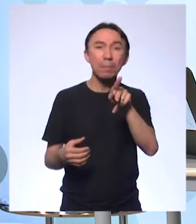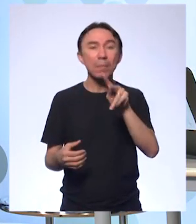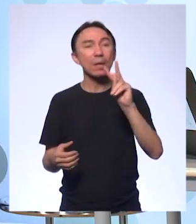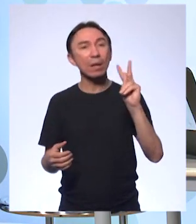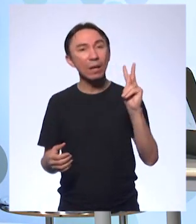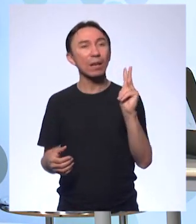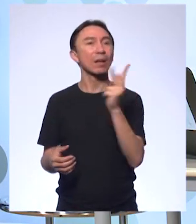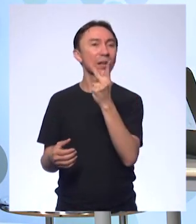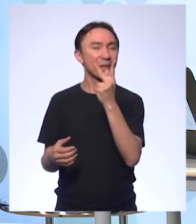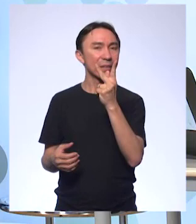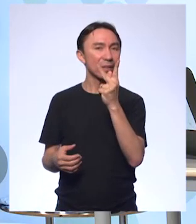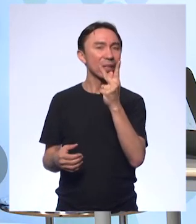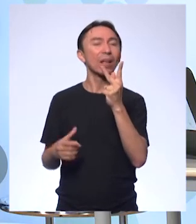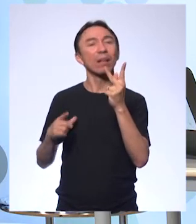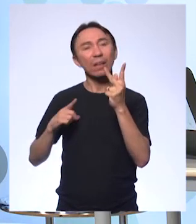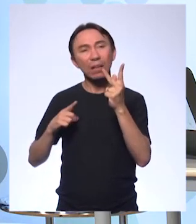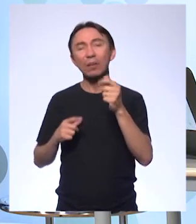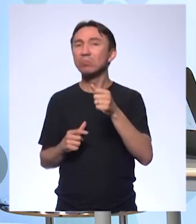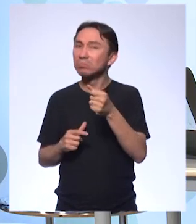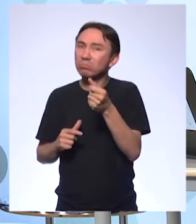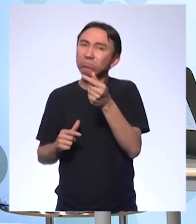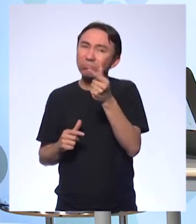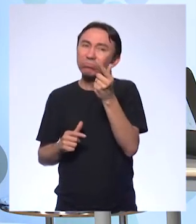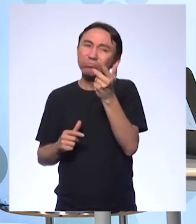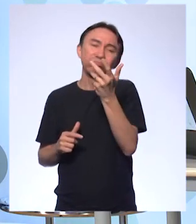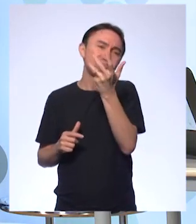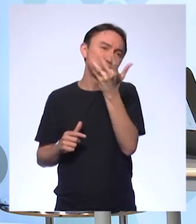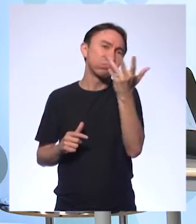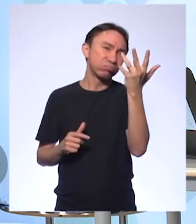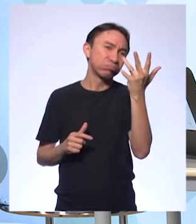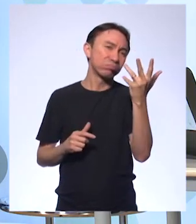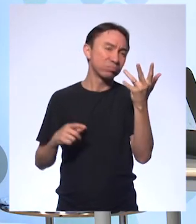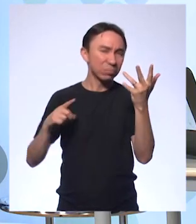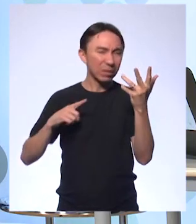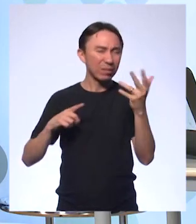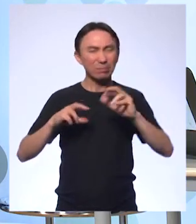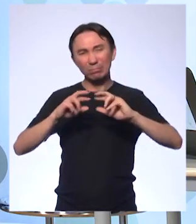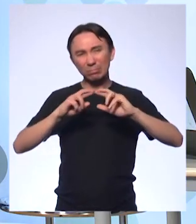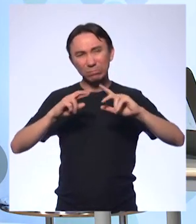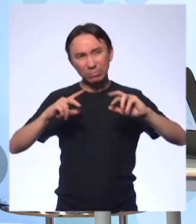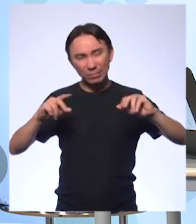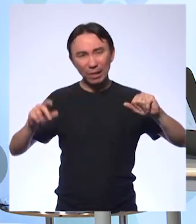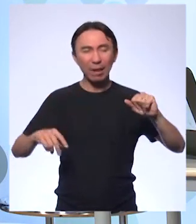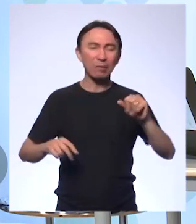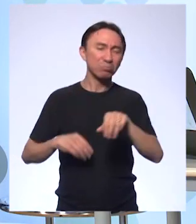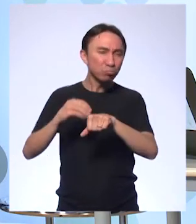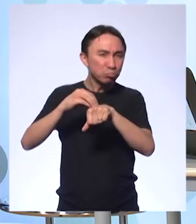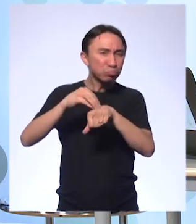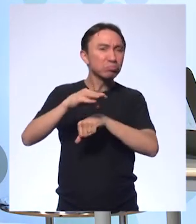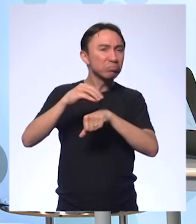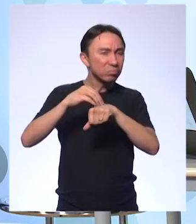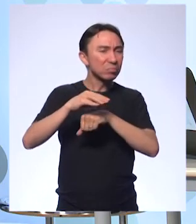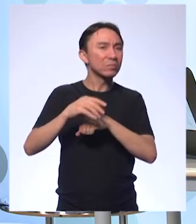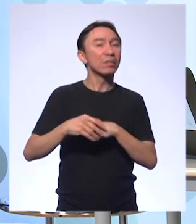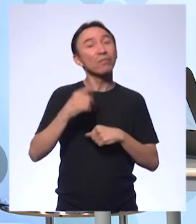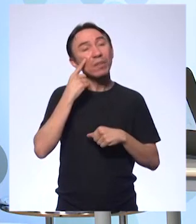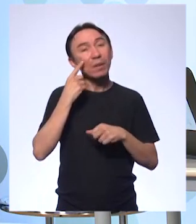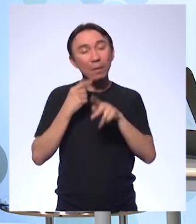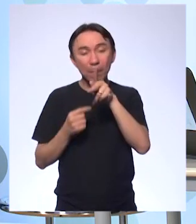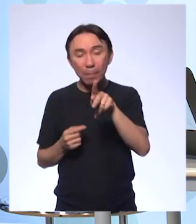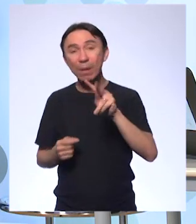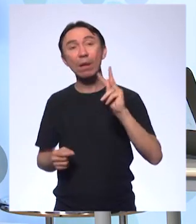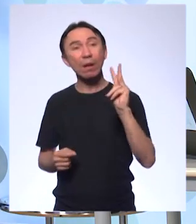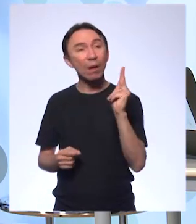tem a condutibilidade dessa água, tem várias instruções físicas dessa água. Se vocês olharem lá o pH,